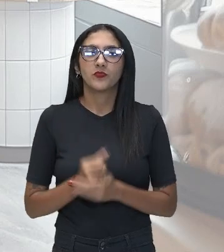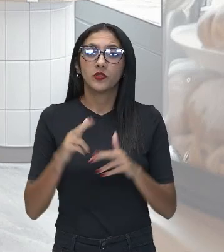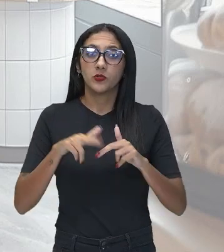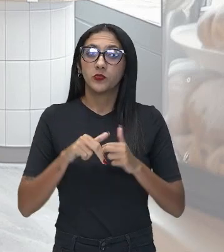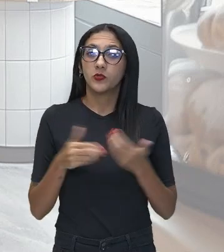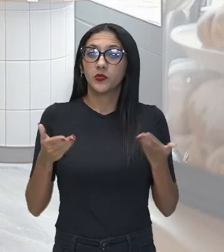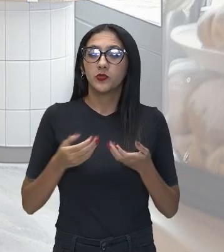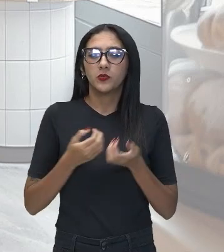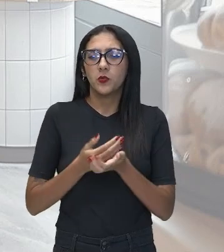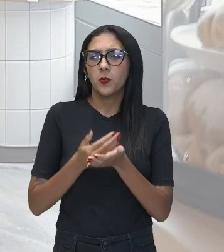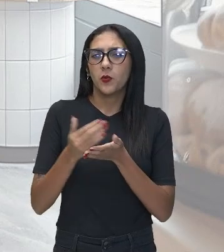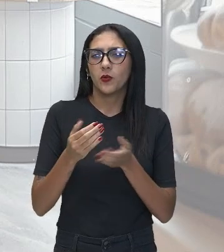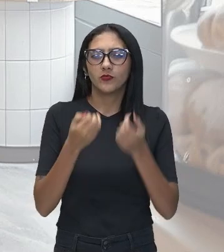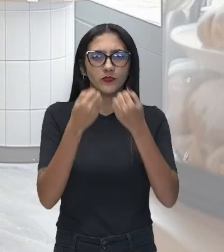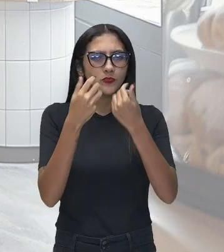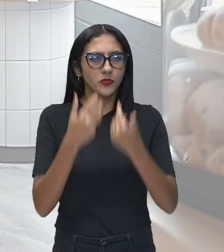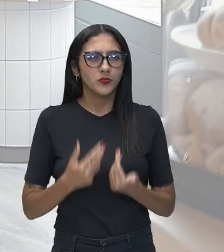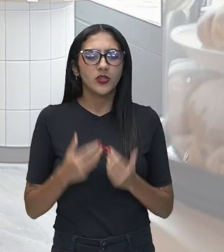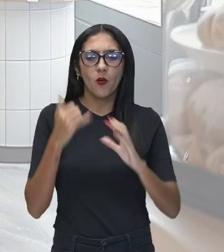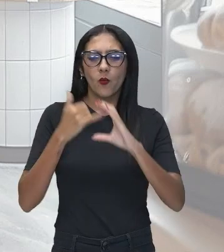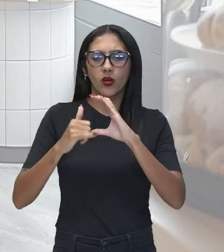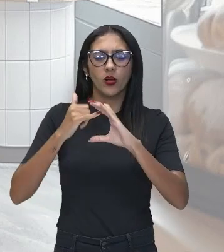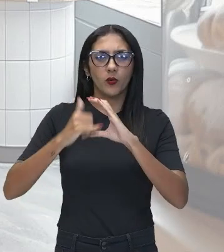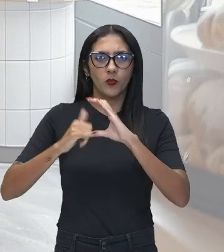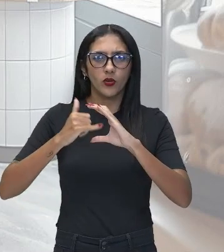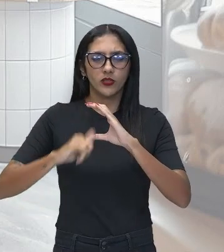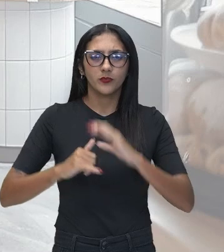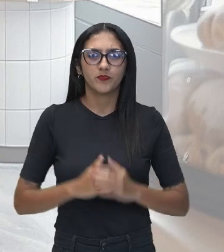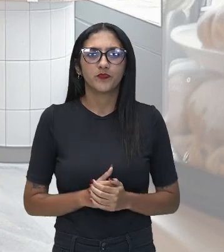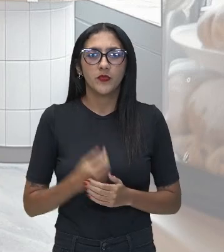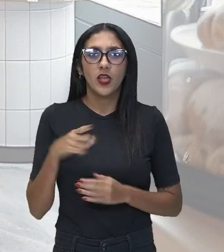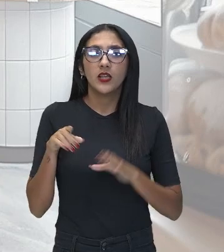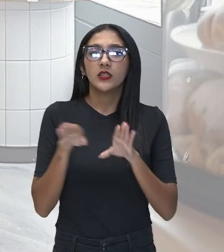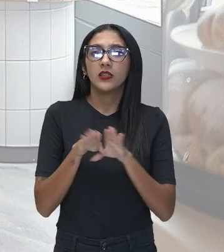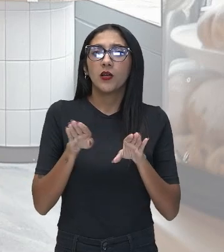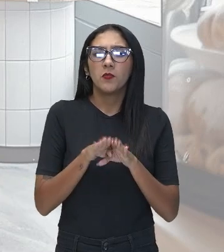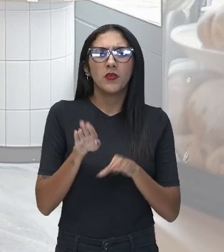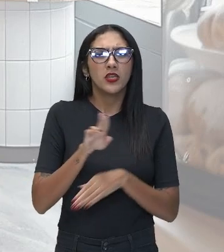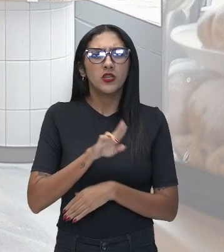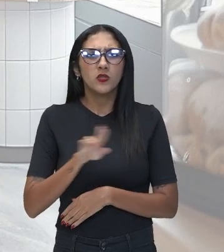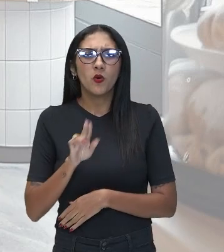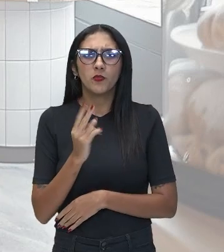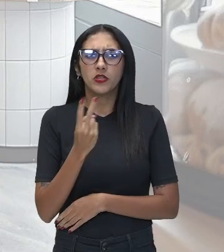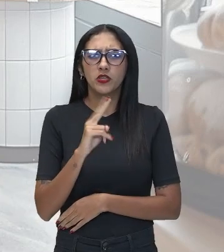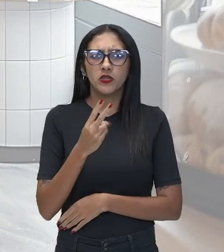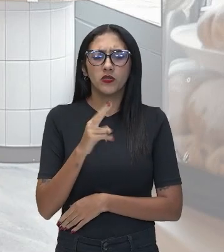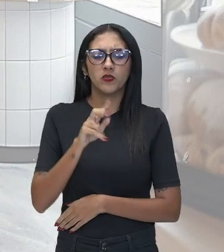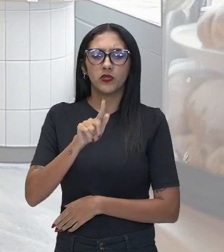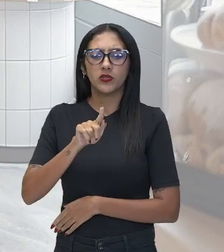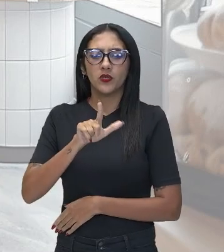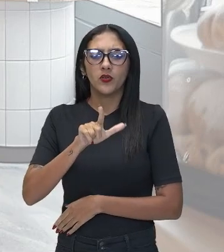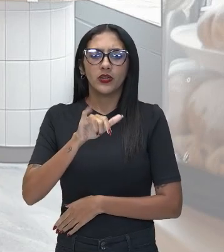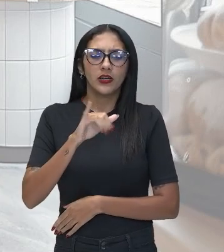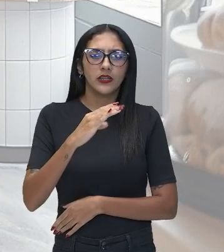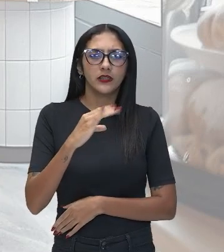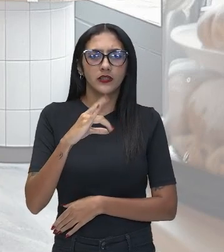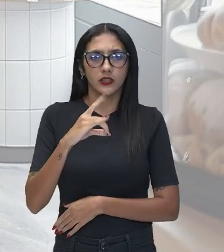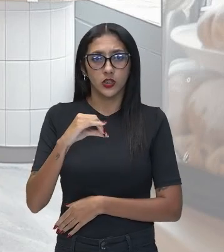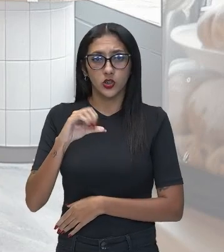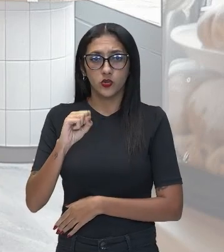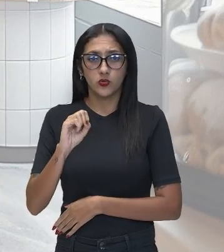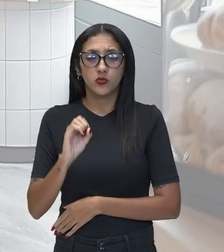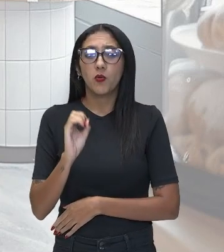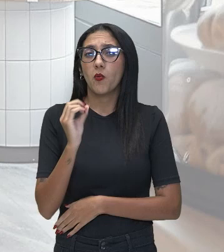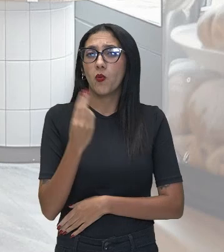carboidratos. Os carboidratos, eles também podem ser chamados de glicídios ou glucídios. E, na verdade, eles